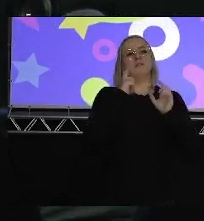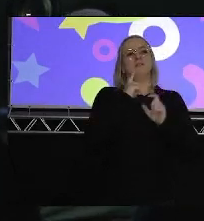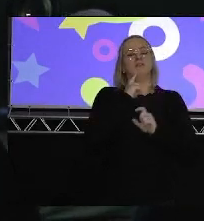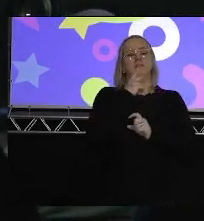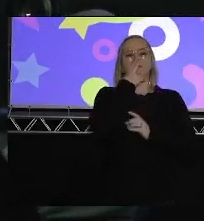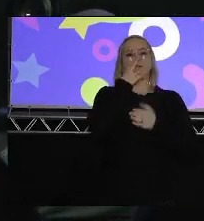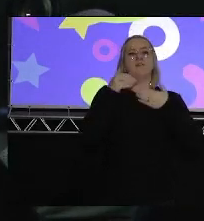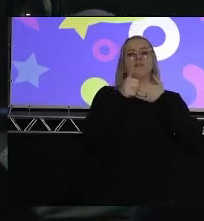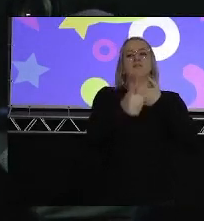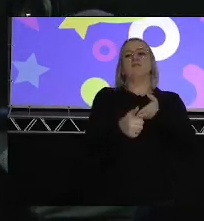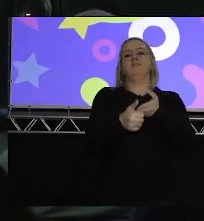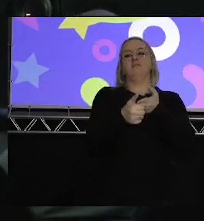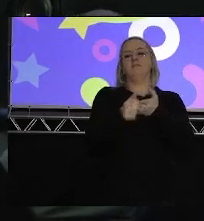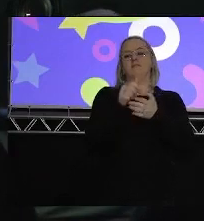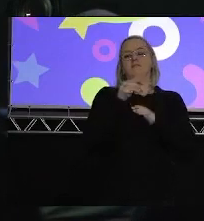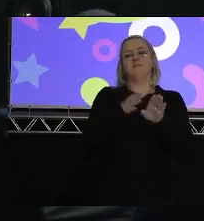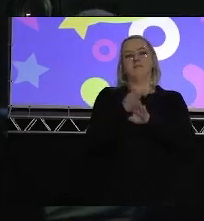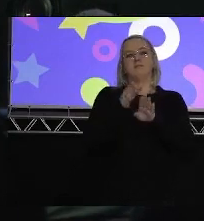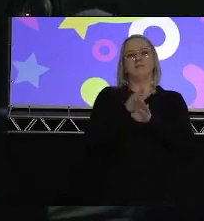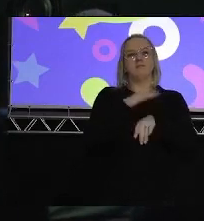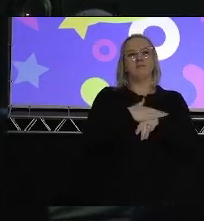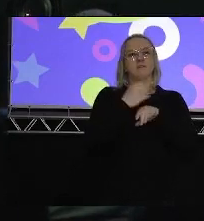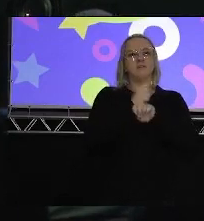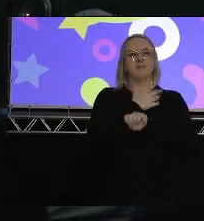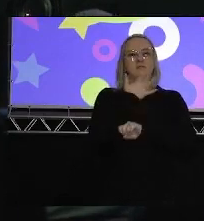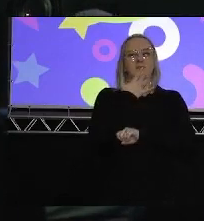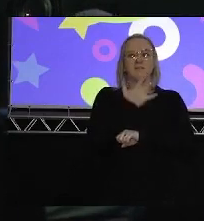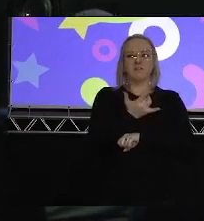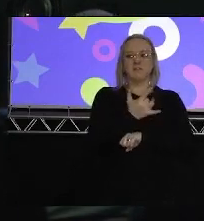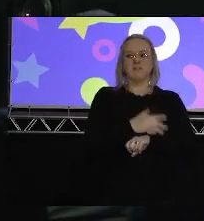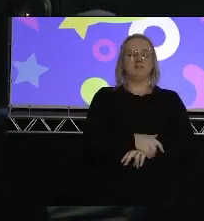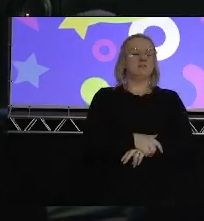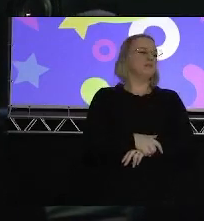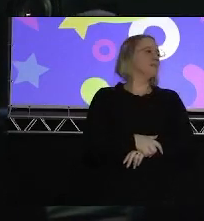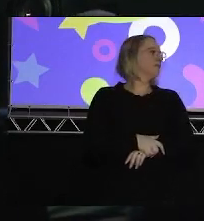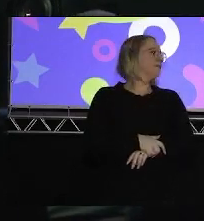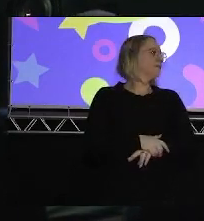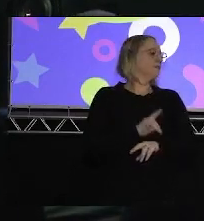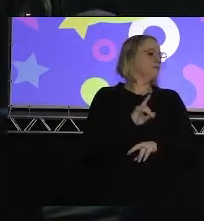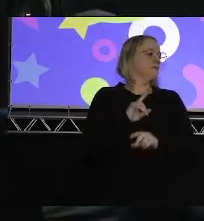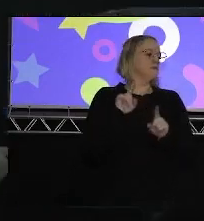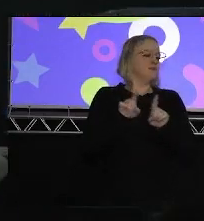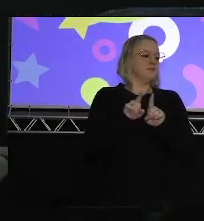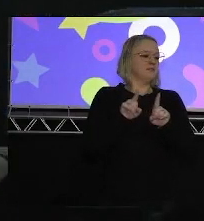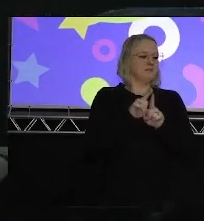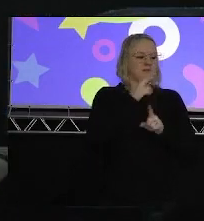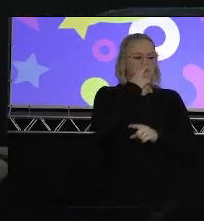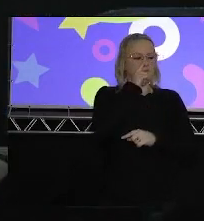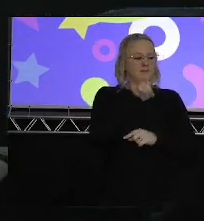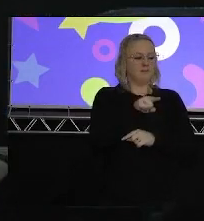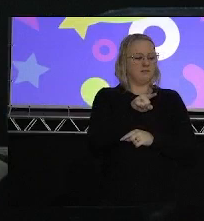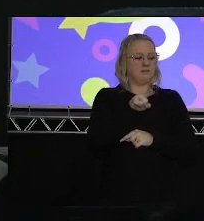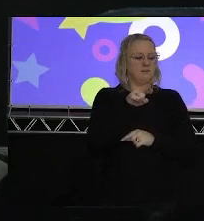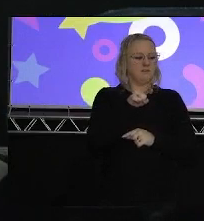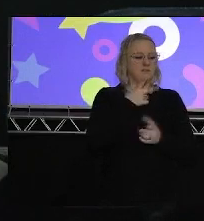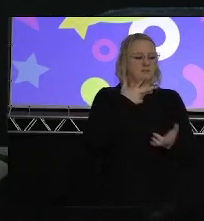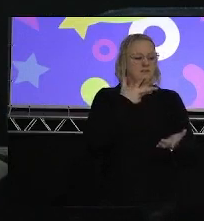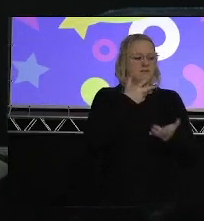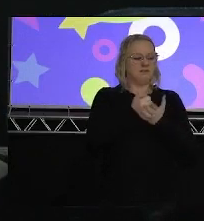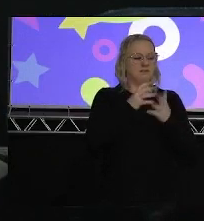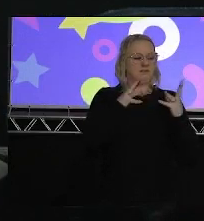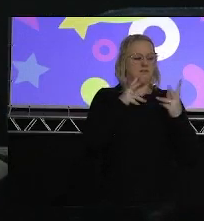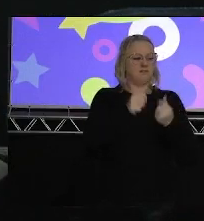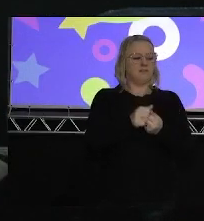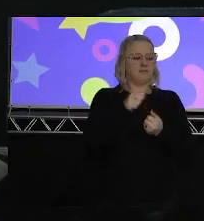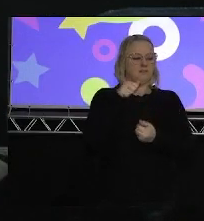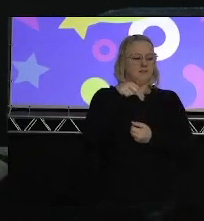guia para conduzir com mais facilidade essa transição. Tá? E por fim, pô, André, você aí que foi o cara que patrocinou isso, que é o